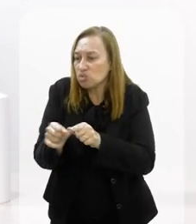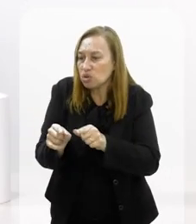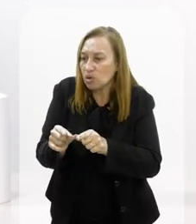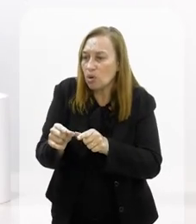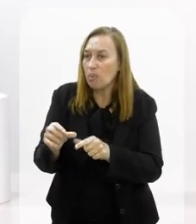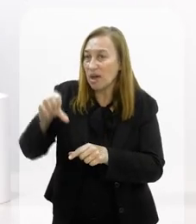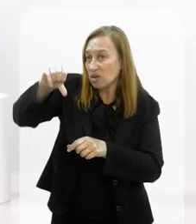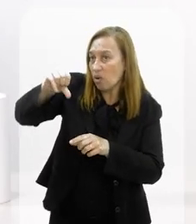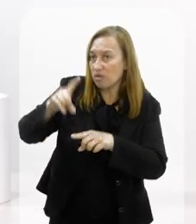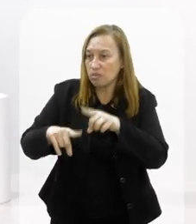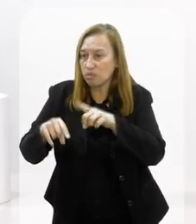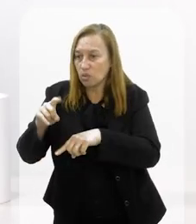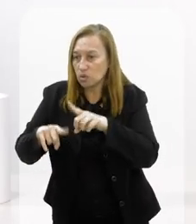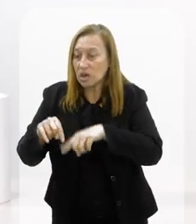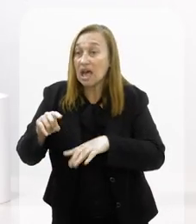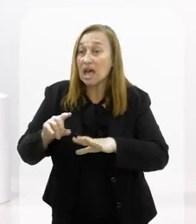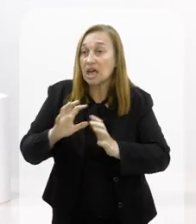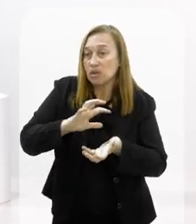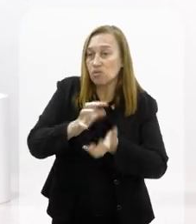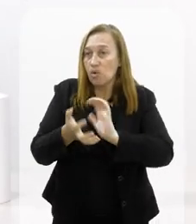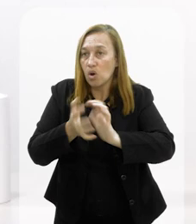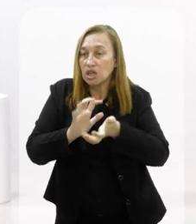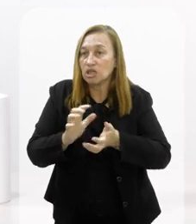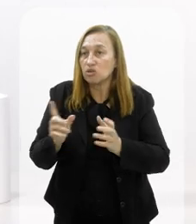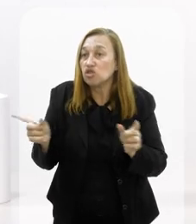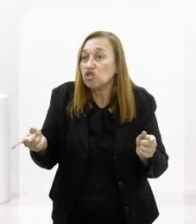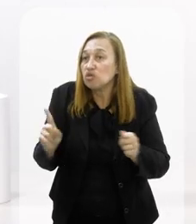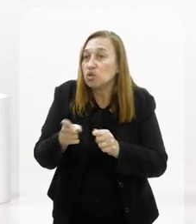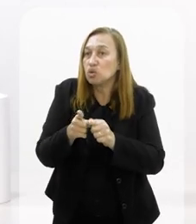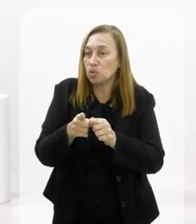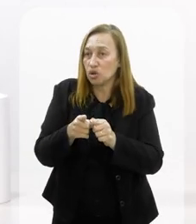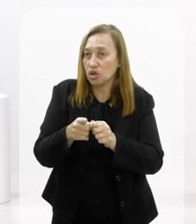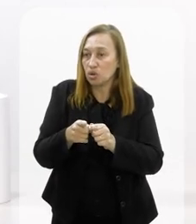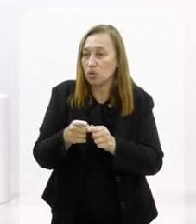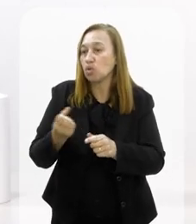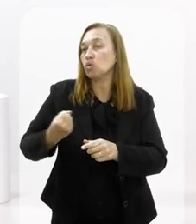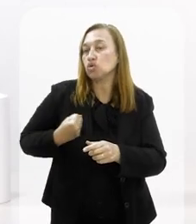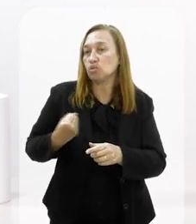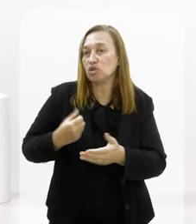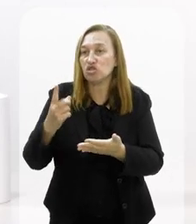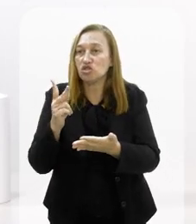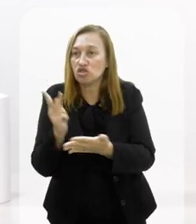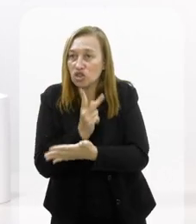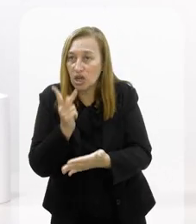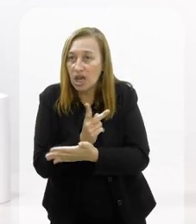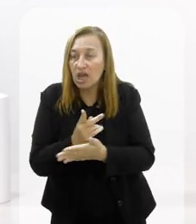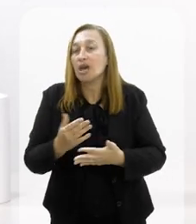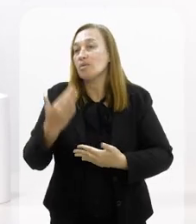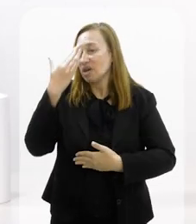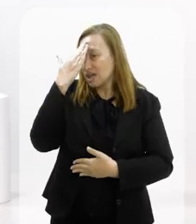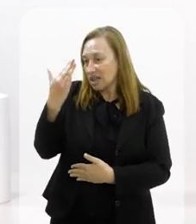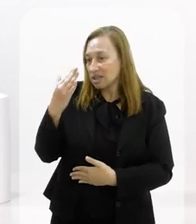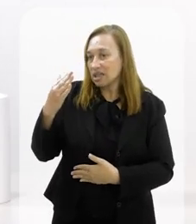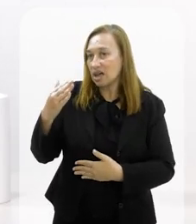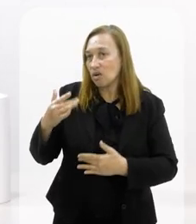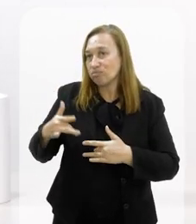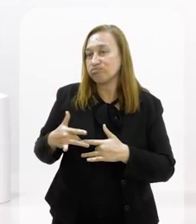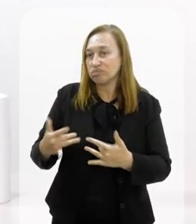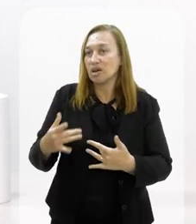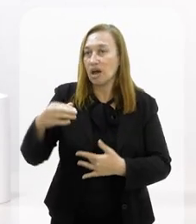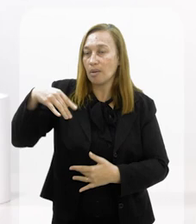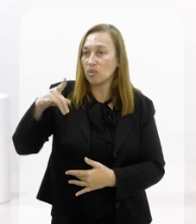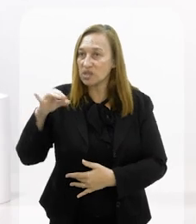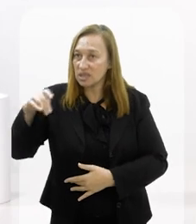reduziu para nove peças então isso diminui a margem de erro muito por essa questão toda e por gratidão a Mocidade